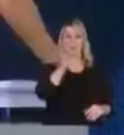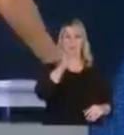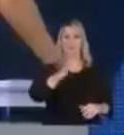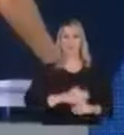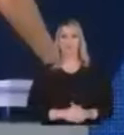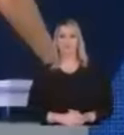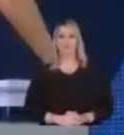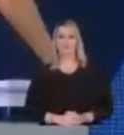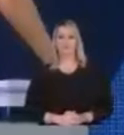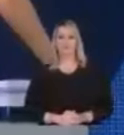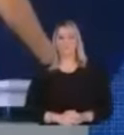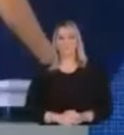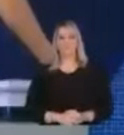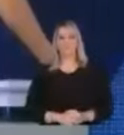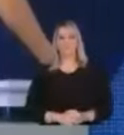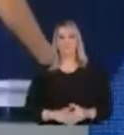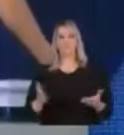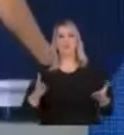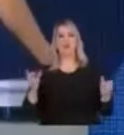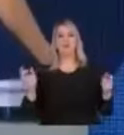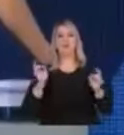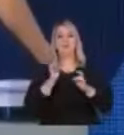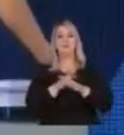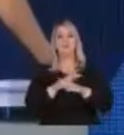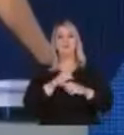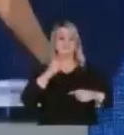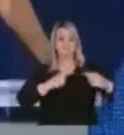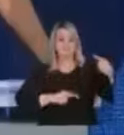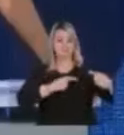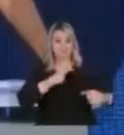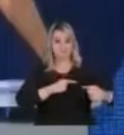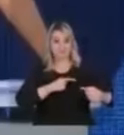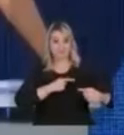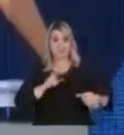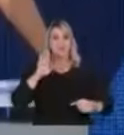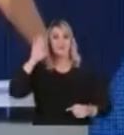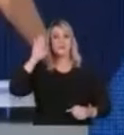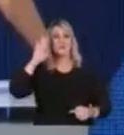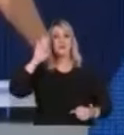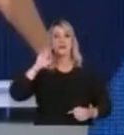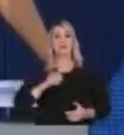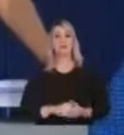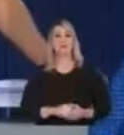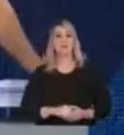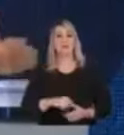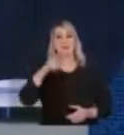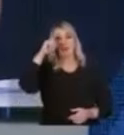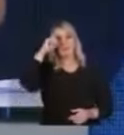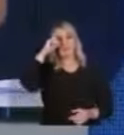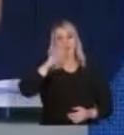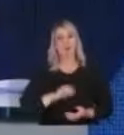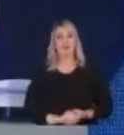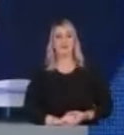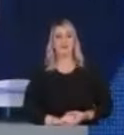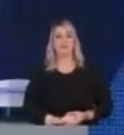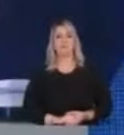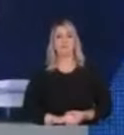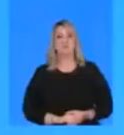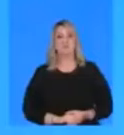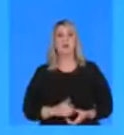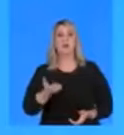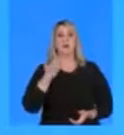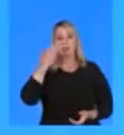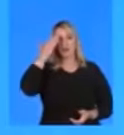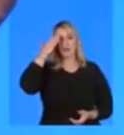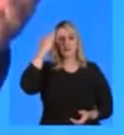seo e agora terminando este debate o candidato Marcelo Crivela tem um minuto para suas considerações finais